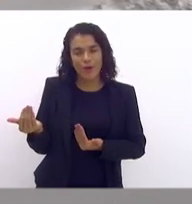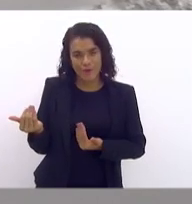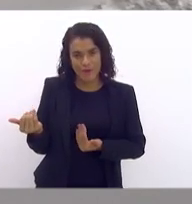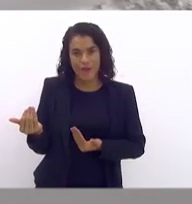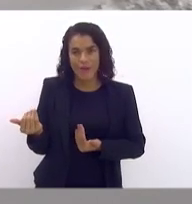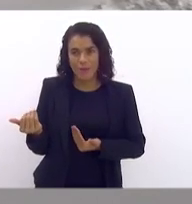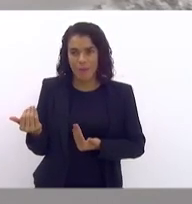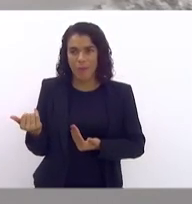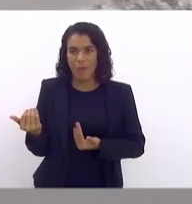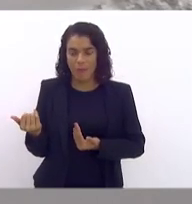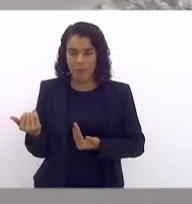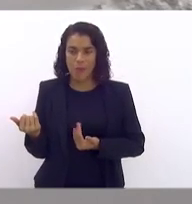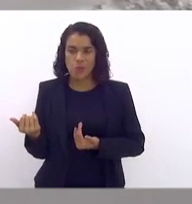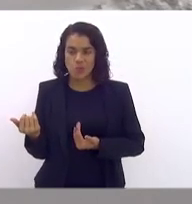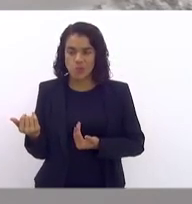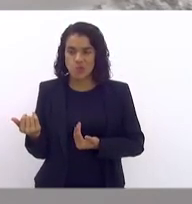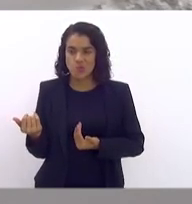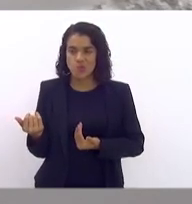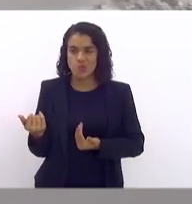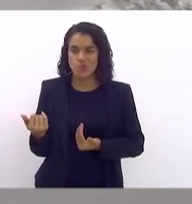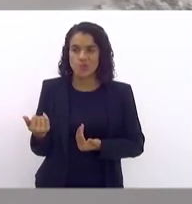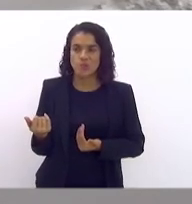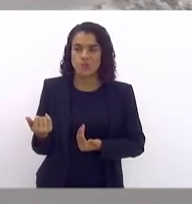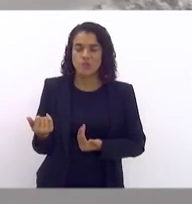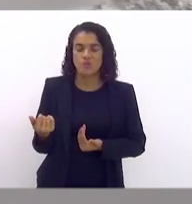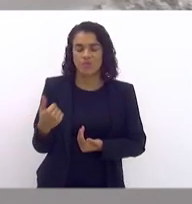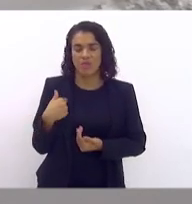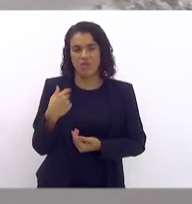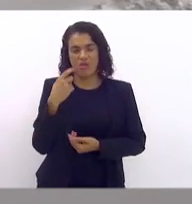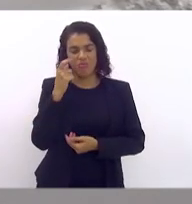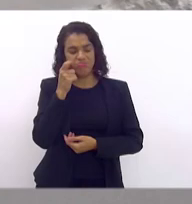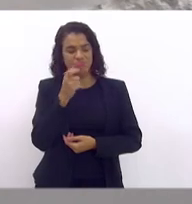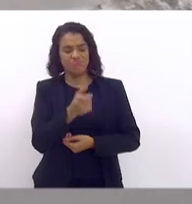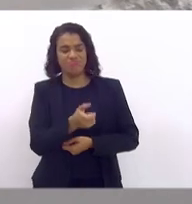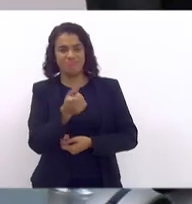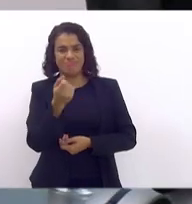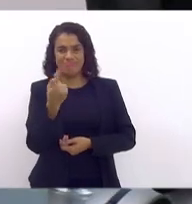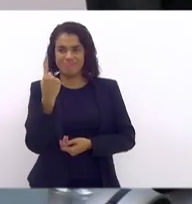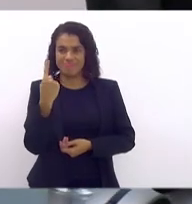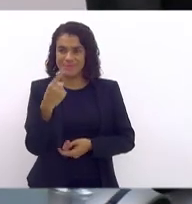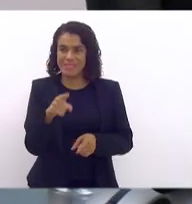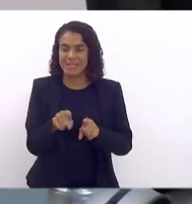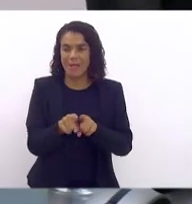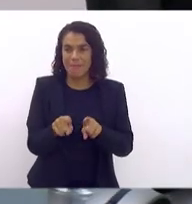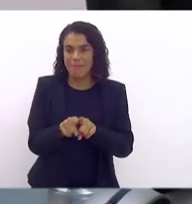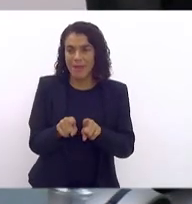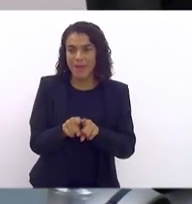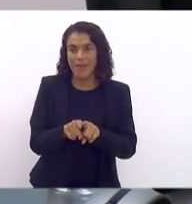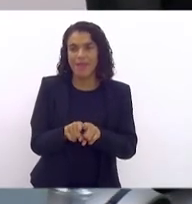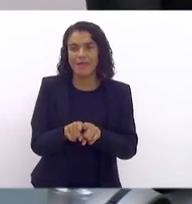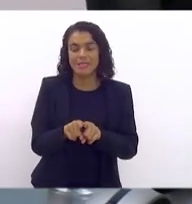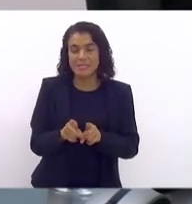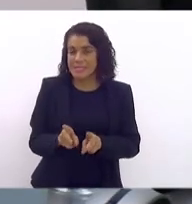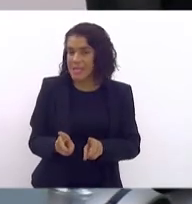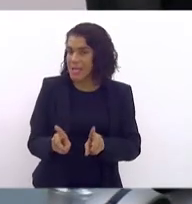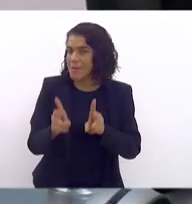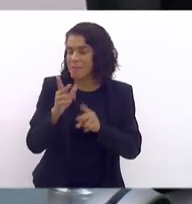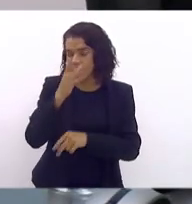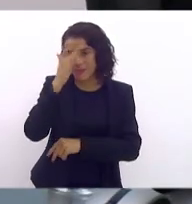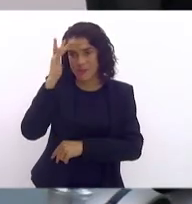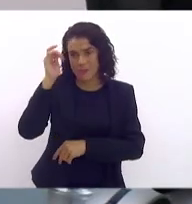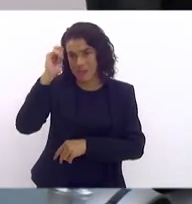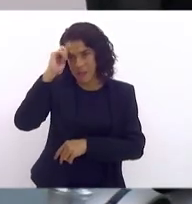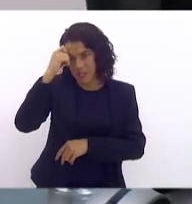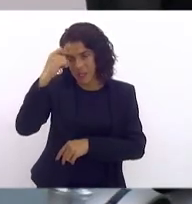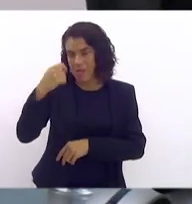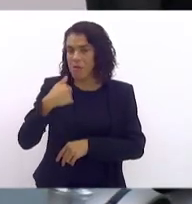jovem né então isso chamou muita atenção e a recorrência de ser pessoas negras também